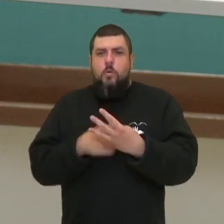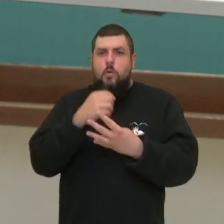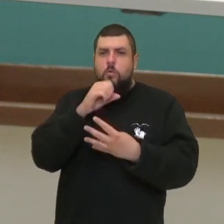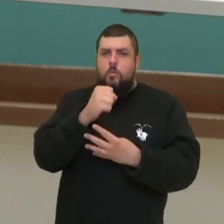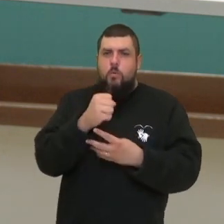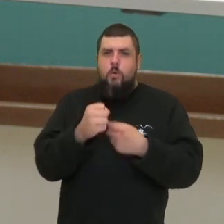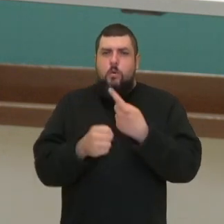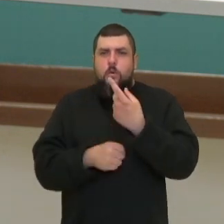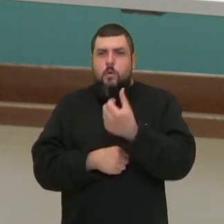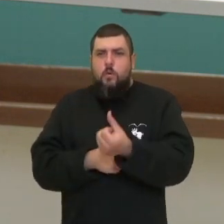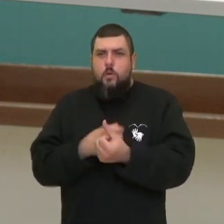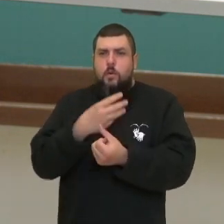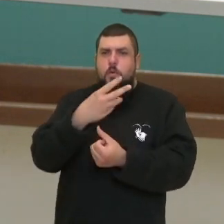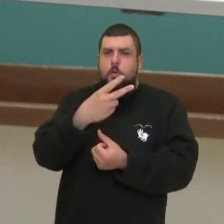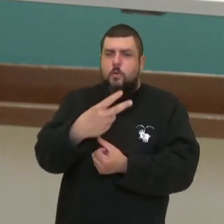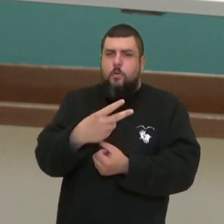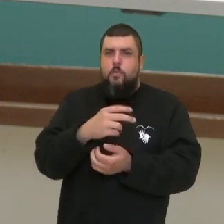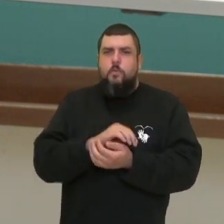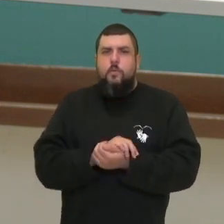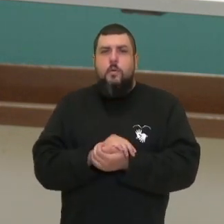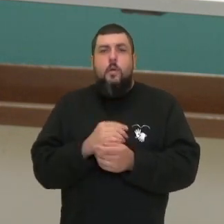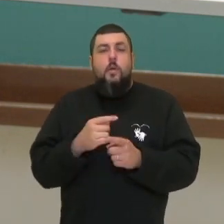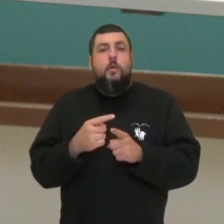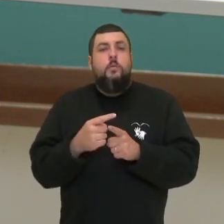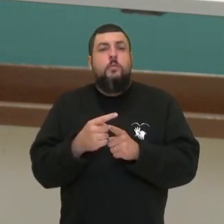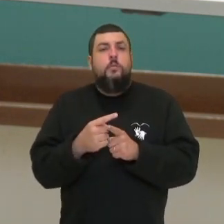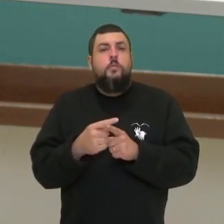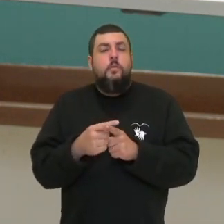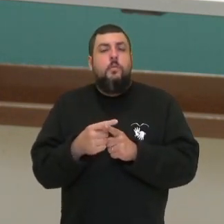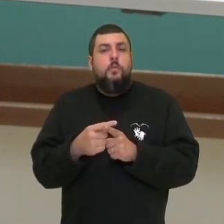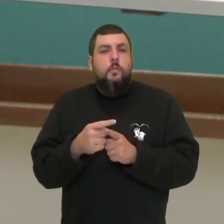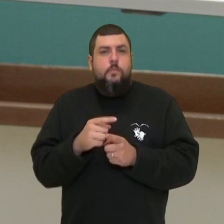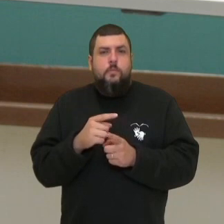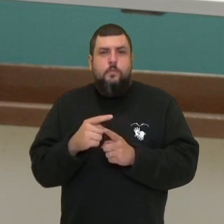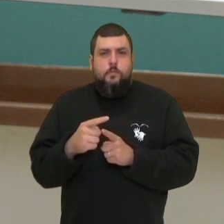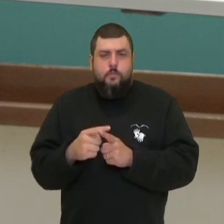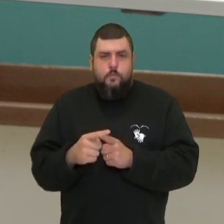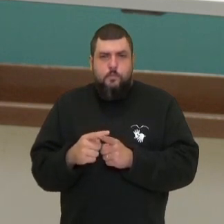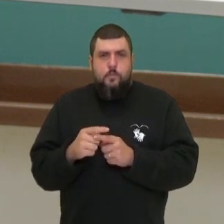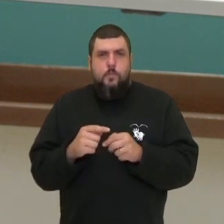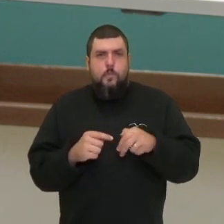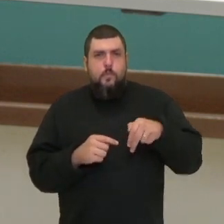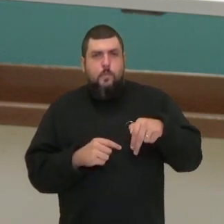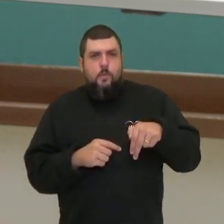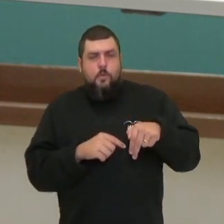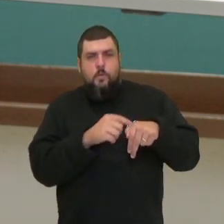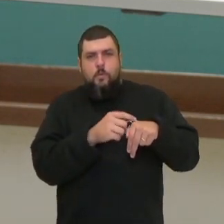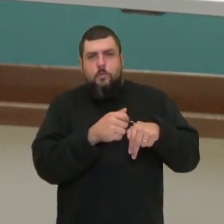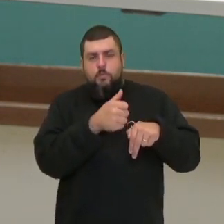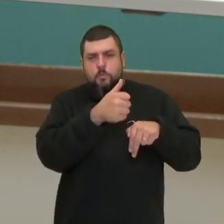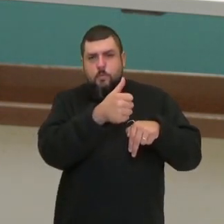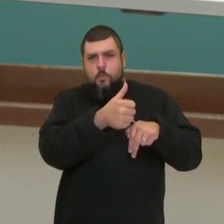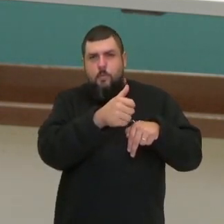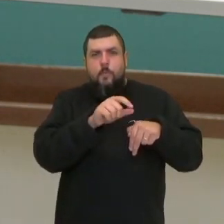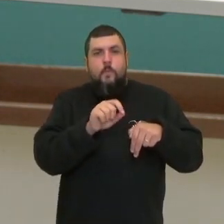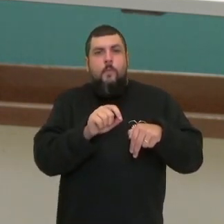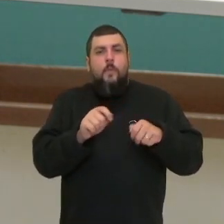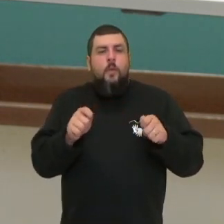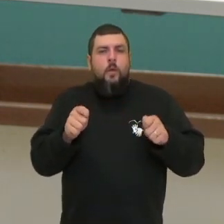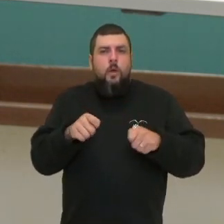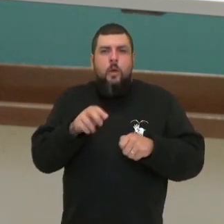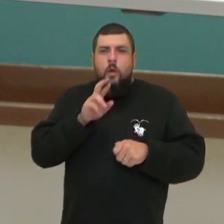8, 16, 32, pois fazendo que o meu n é igual a 1, obtemos o